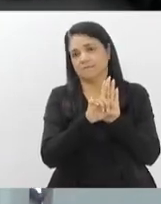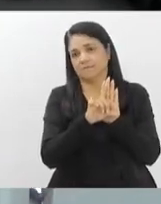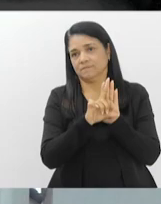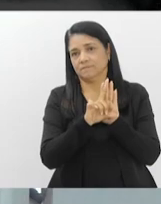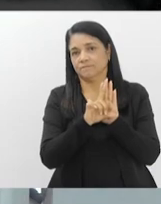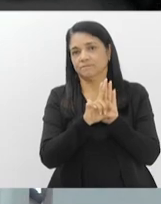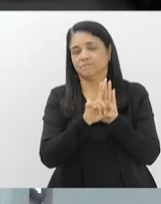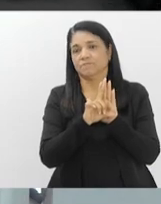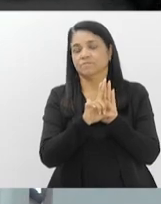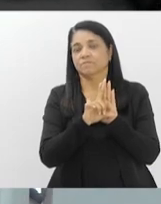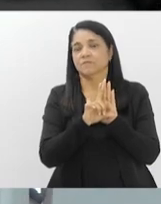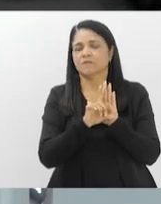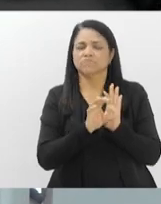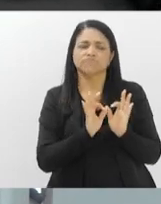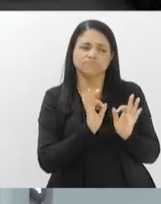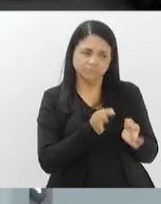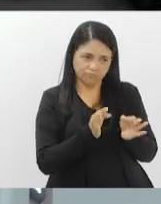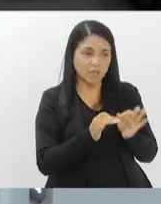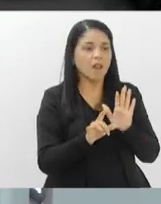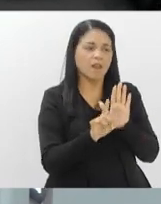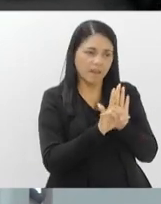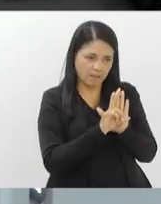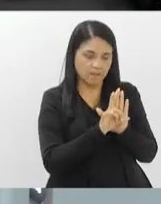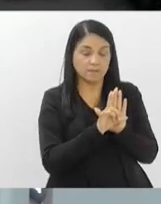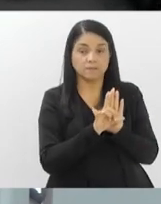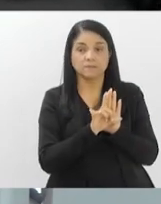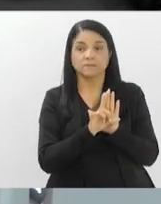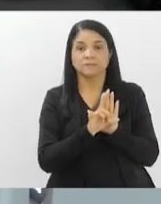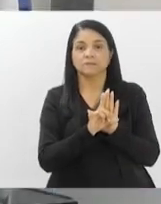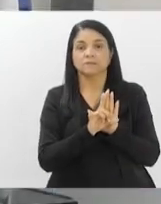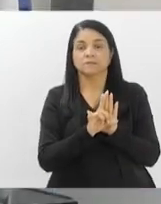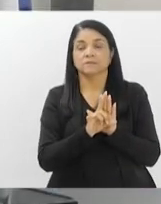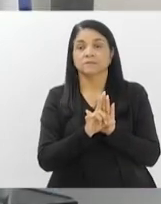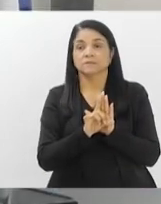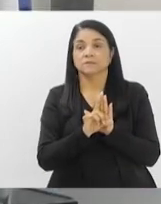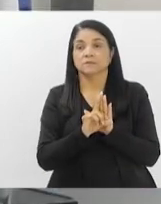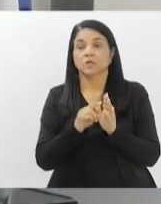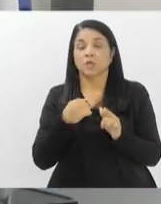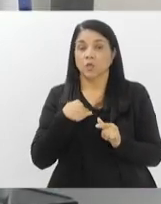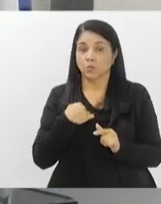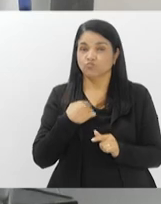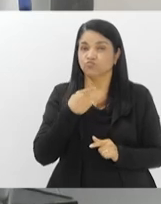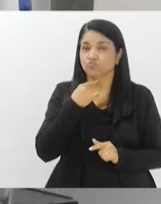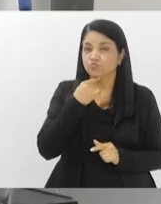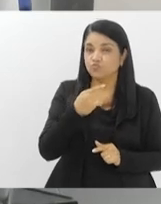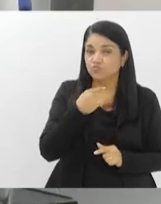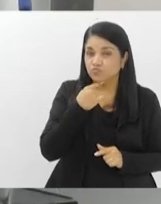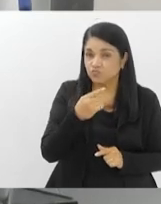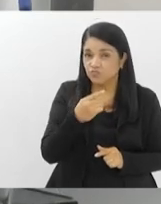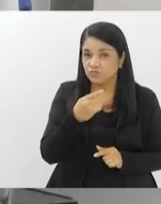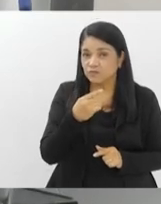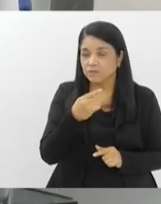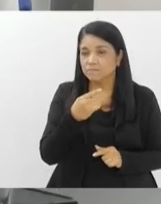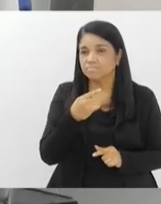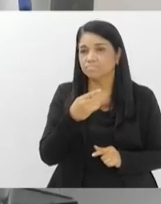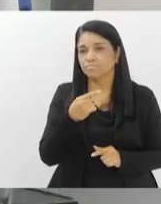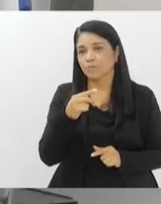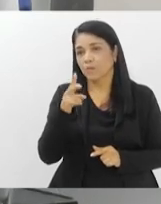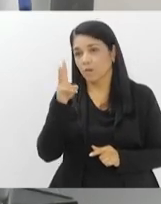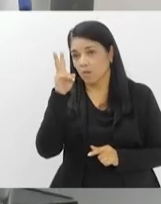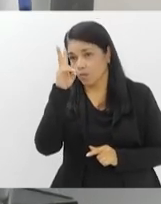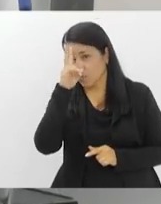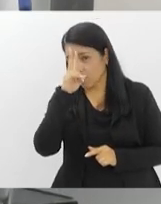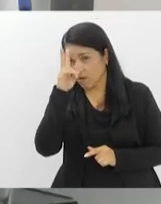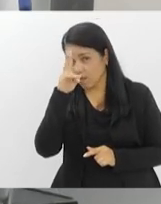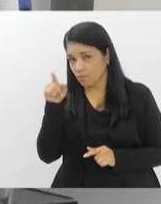de fato tem que ser por lei. A grande questão. Eu tenho dúvidas ainda sobre essa questão do... Eu lembro exatamente do que